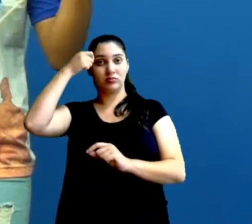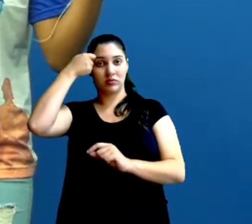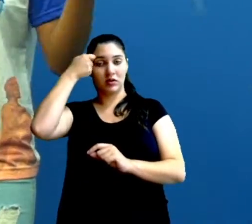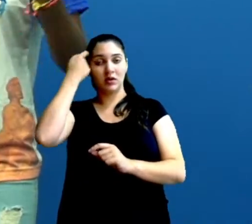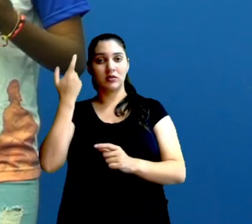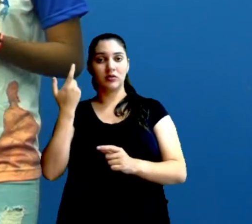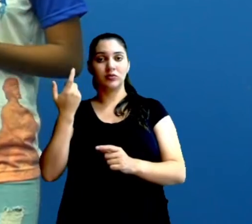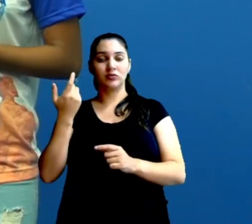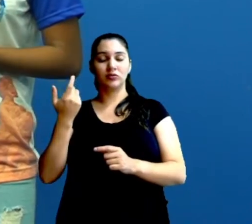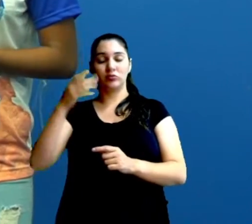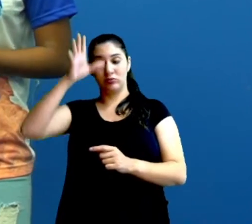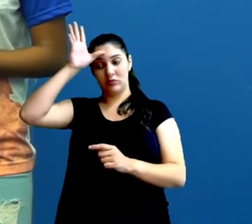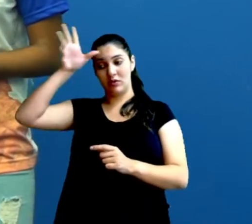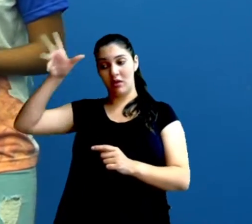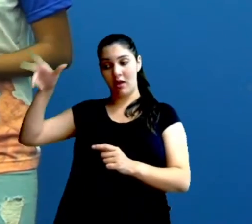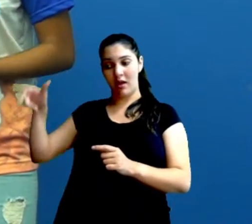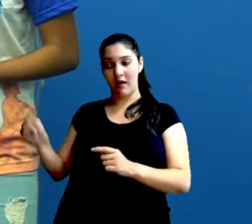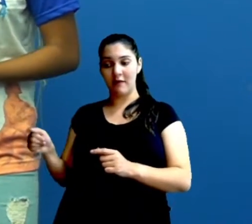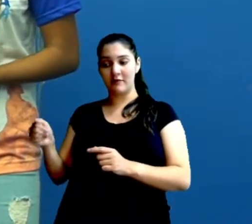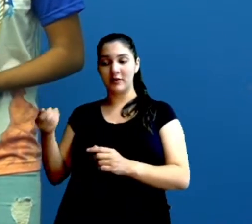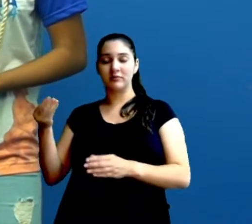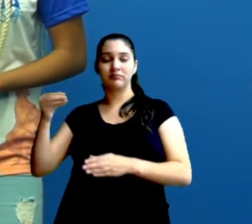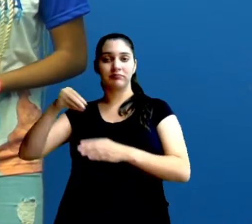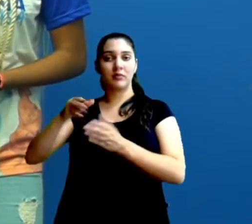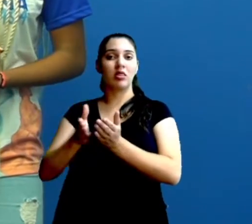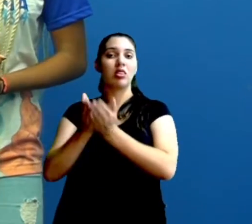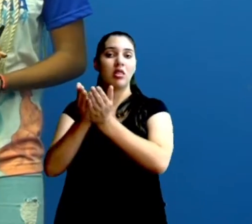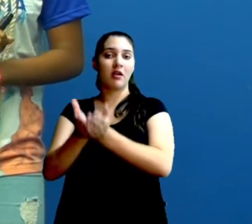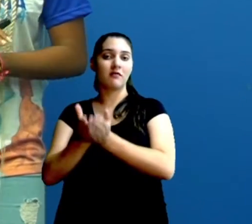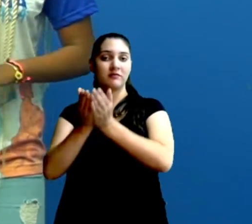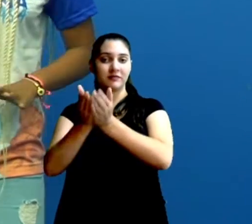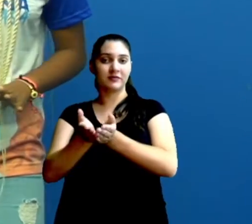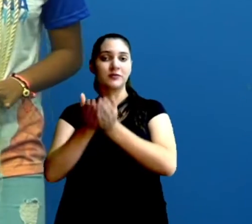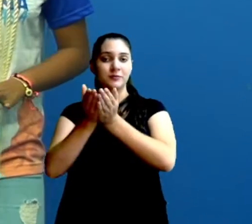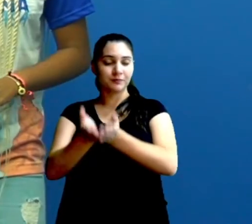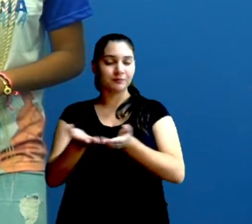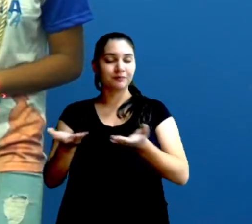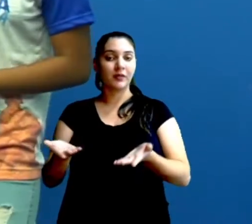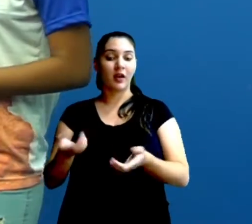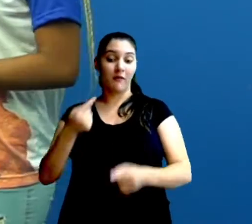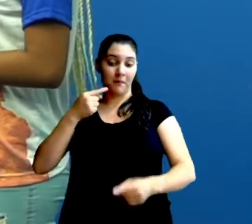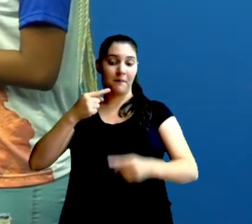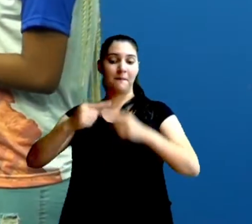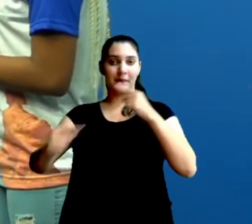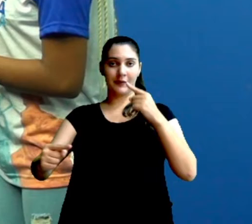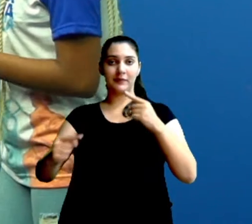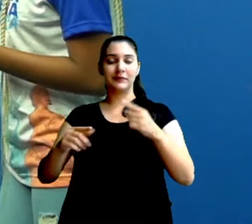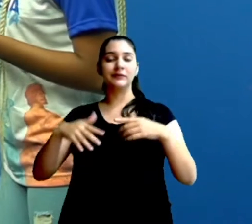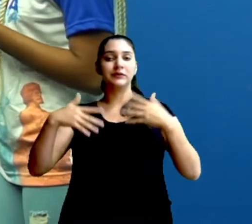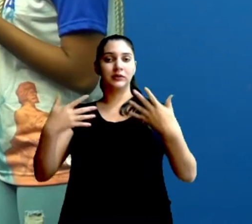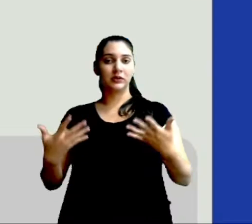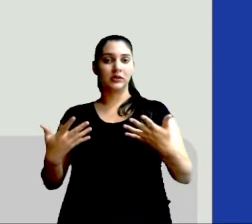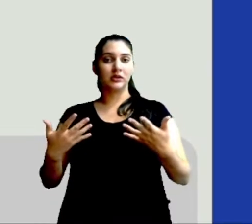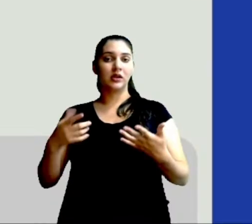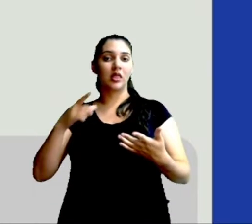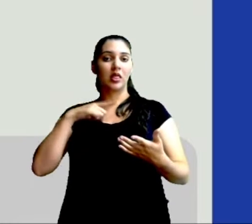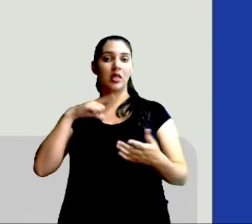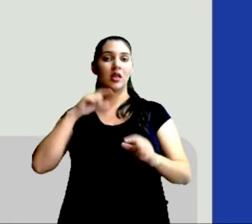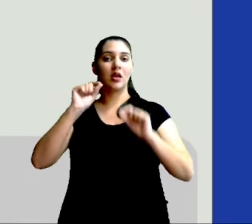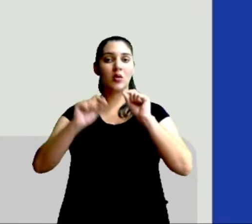os negros do continente africano e trazer para cá à força, beleza? Foi proibido. E daí